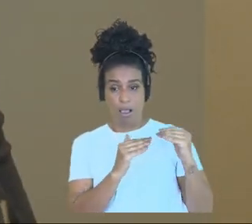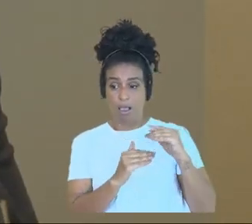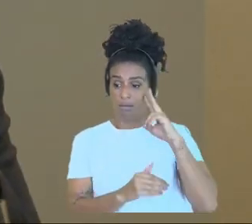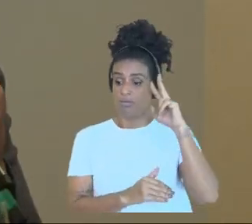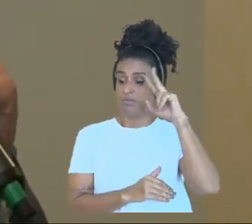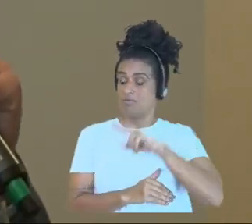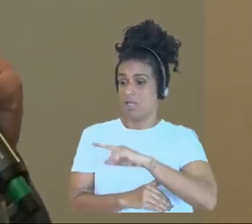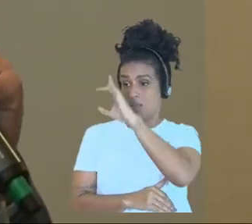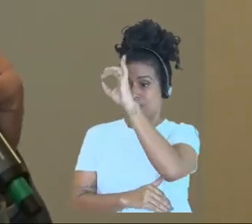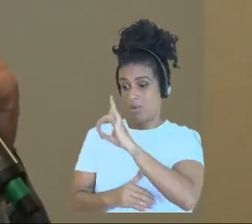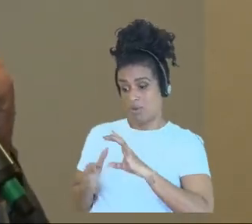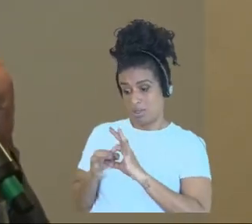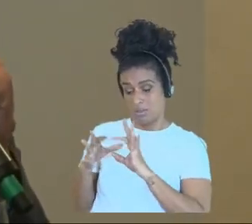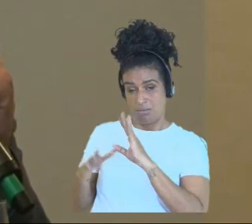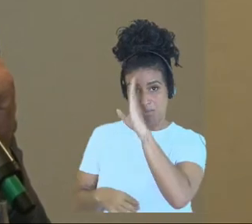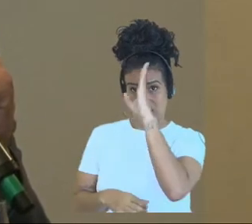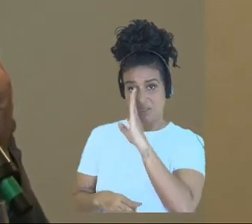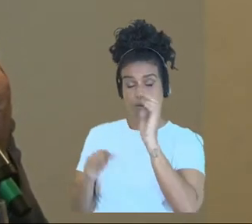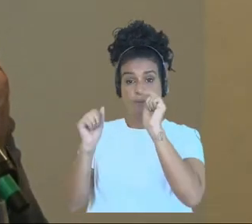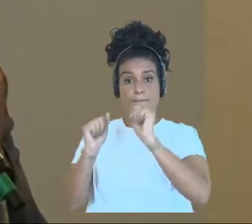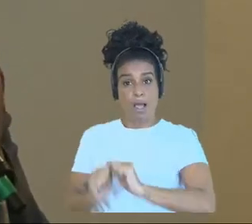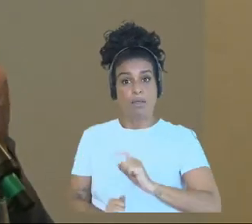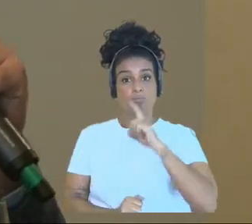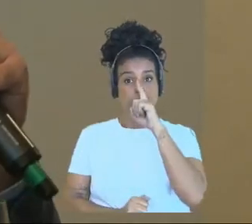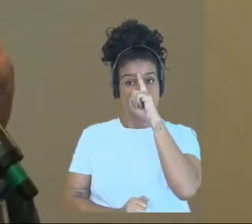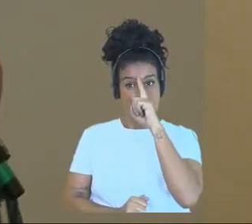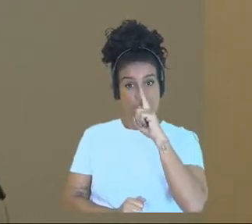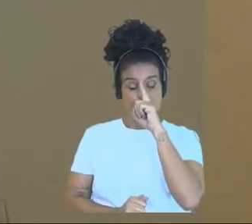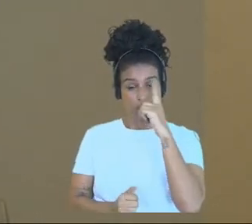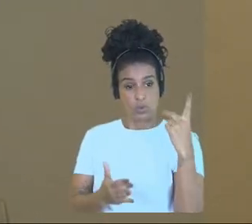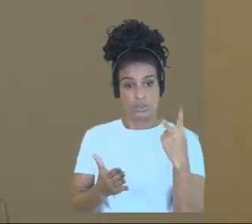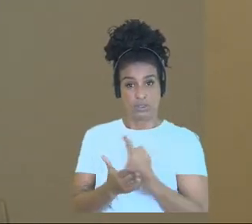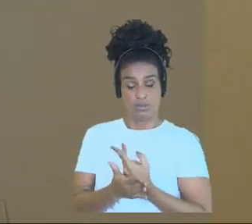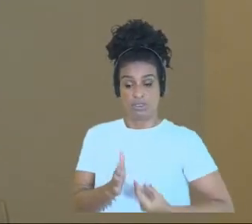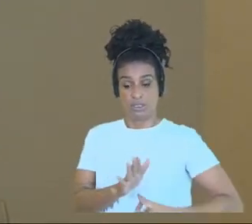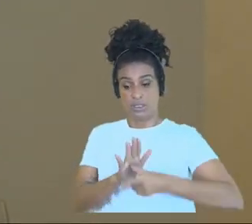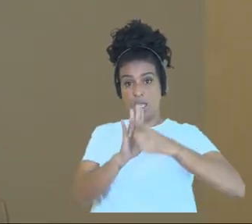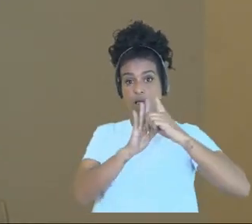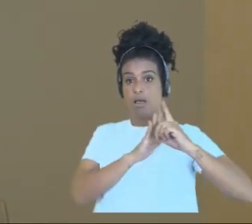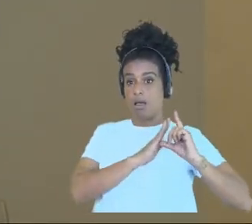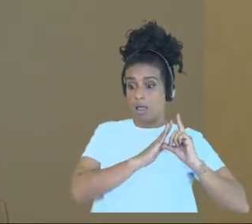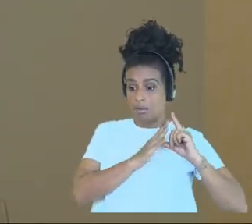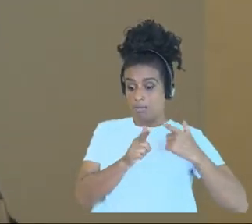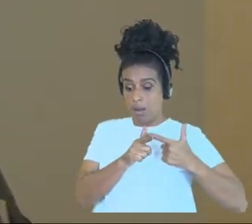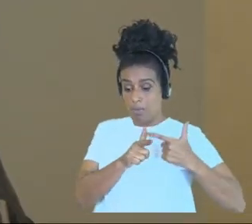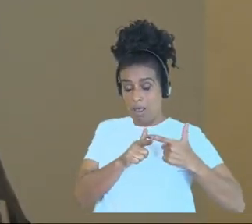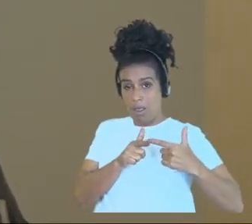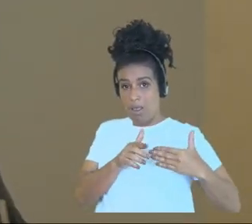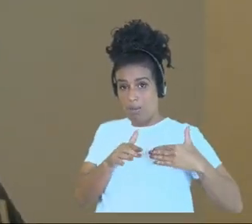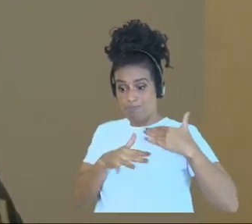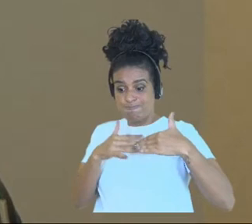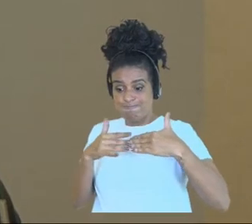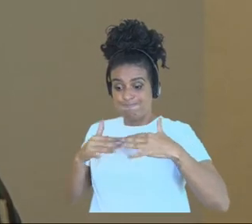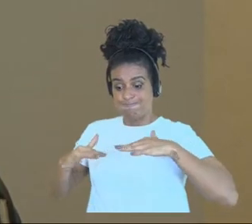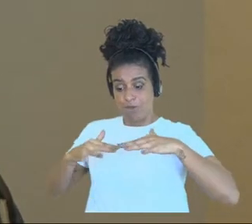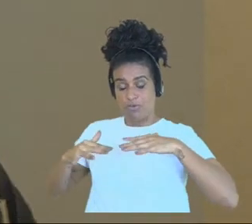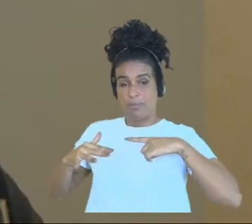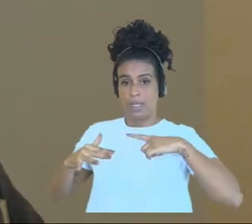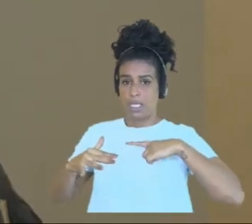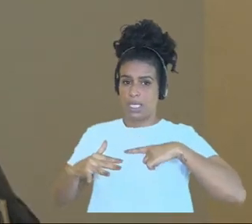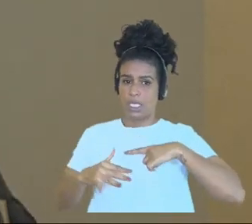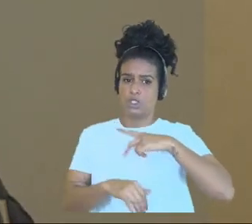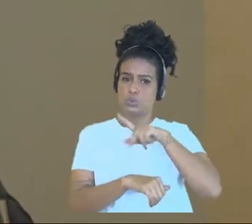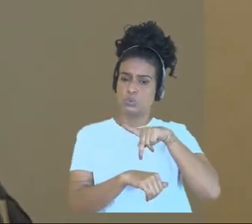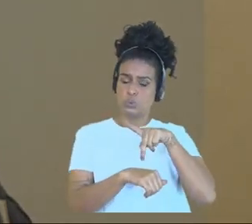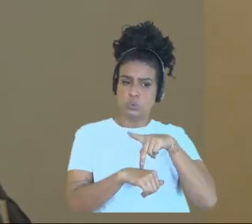democracia do Brasil pode estar em risco, então a gente tem que se antecipar a esse movimento. E todo mundo reconheceu o resultado das eleições, alguns